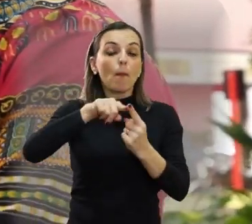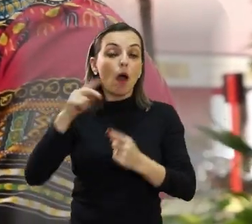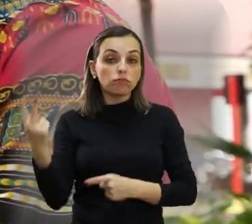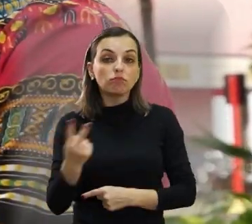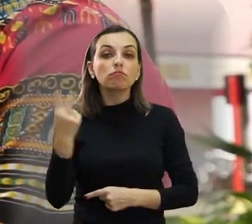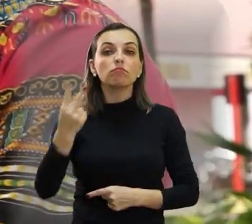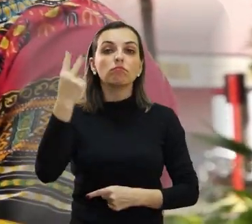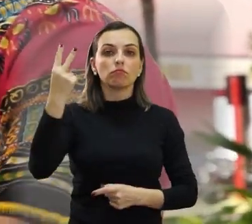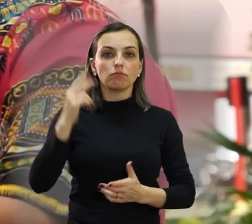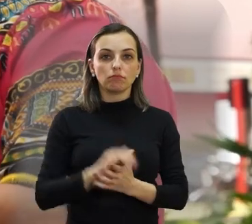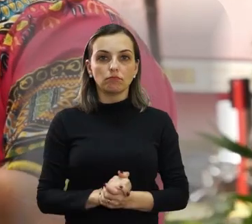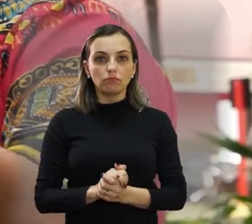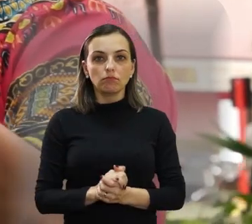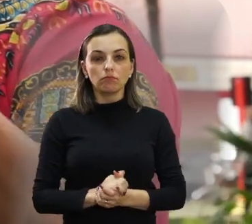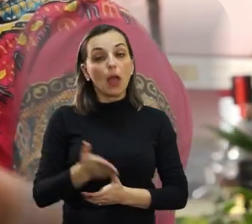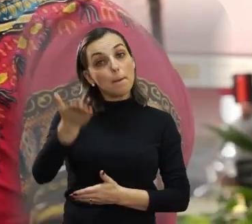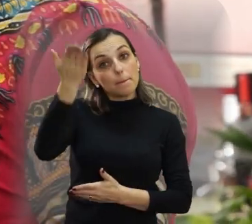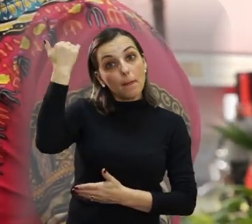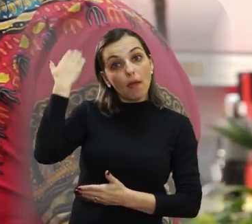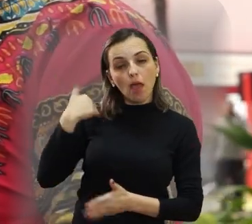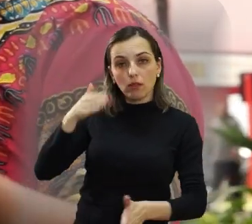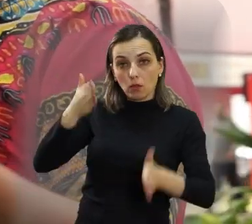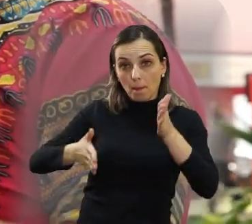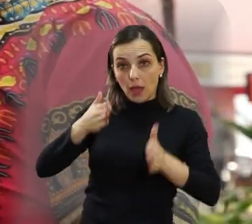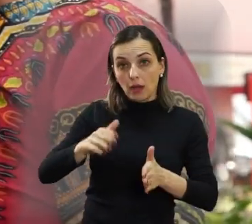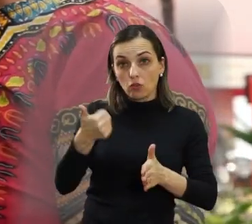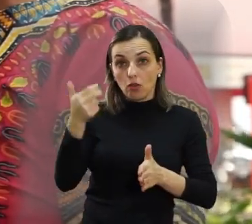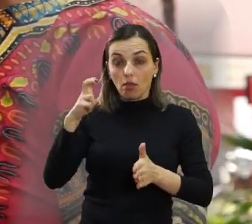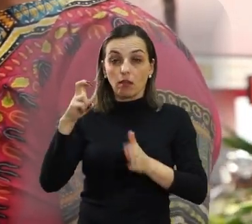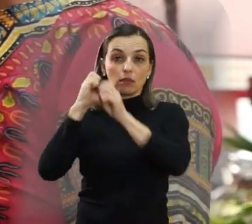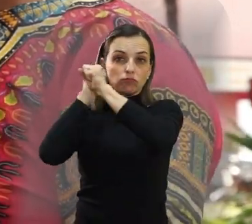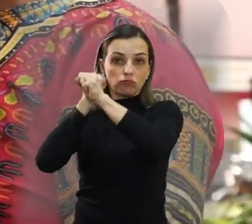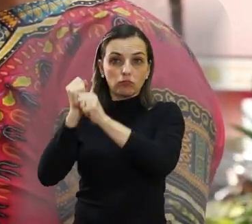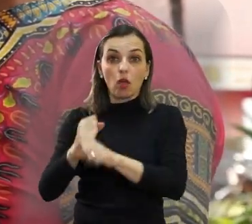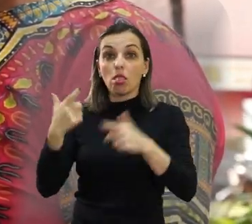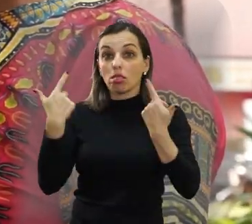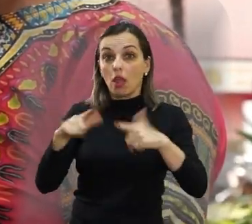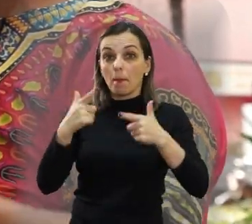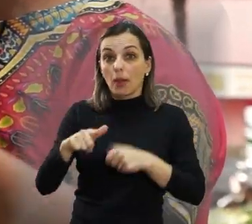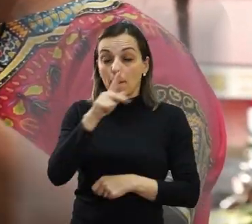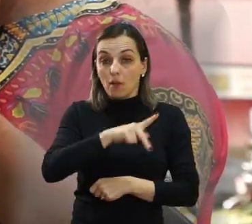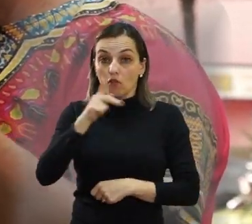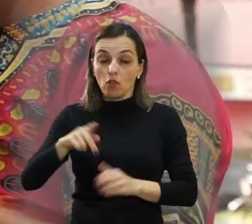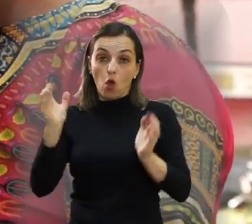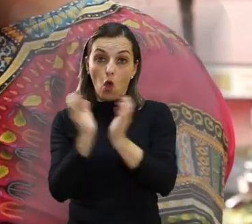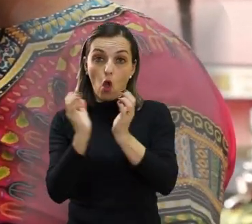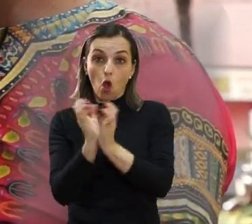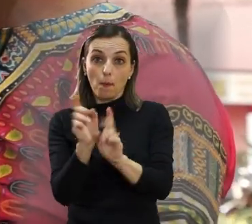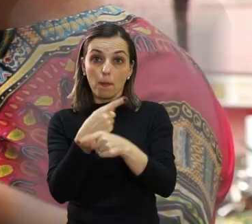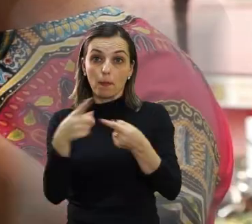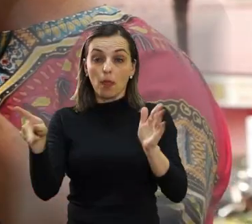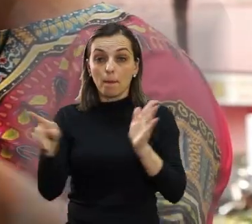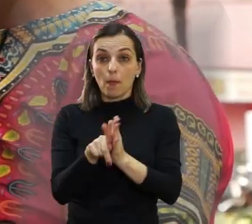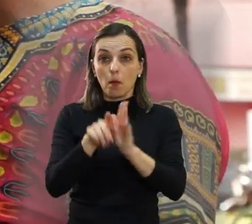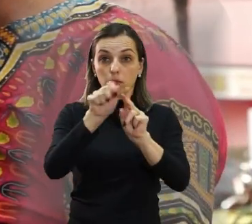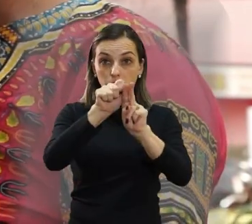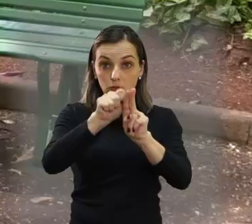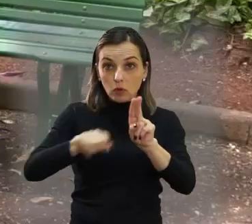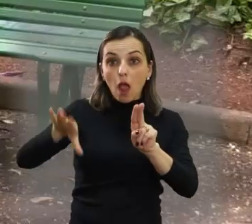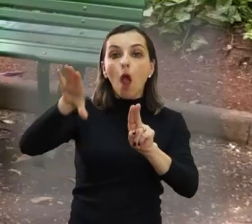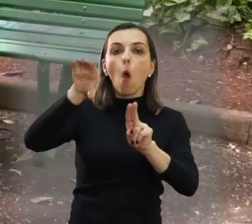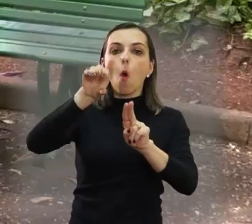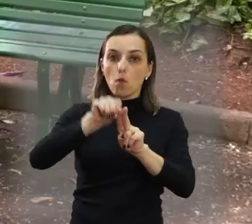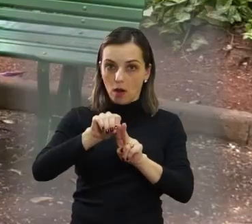valorizá-los. Trabalhei durante 15 anos na Orquestra Filarmônica Experimental da Uniara como musicista e como